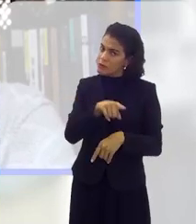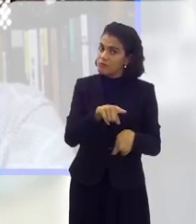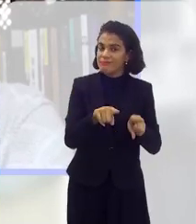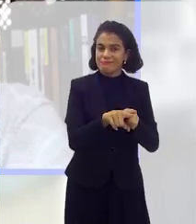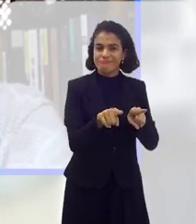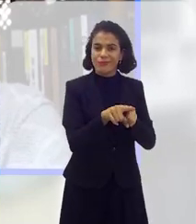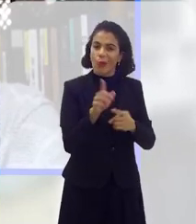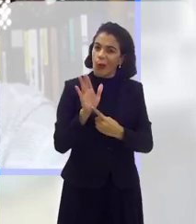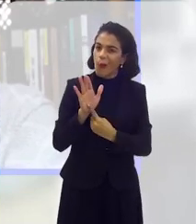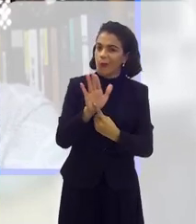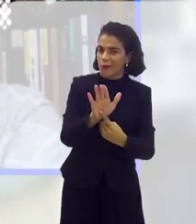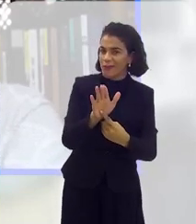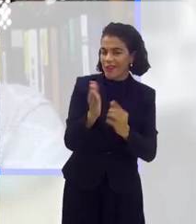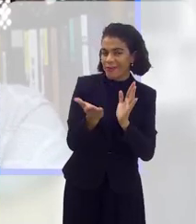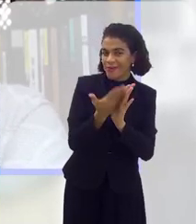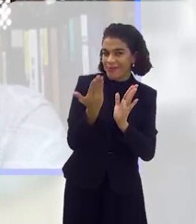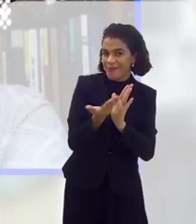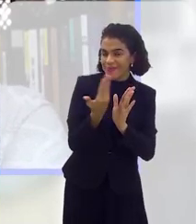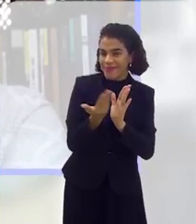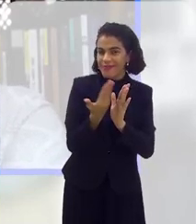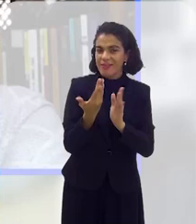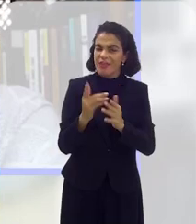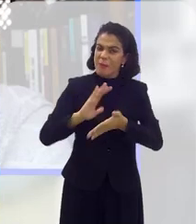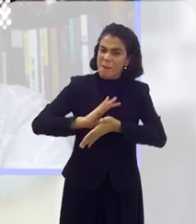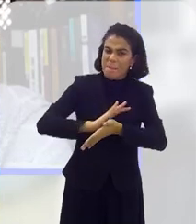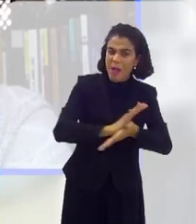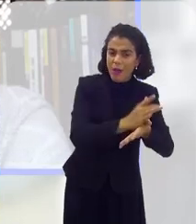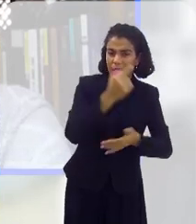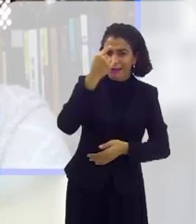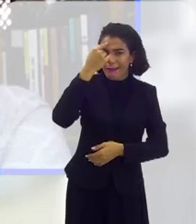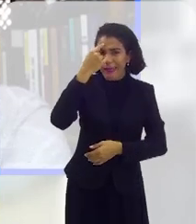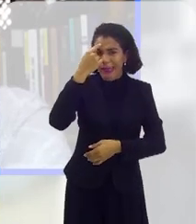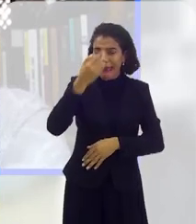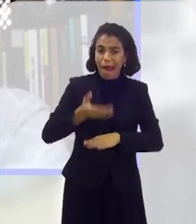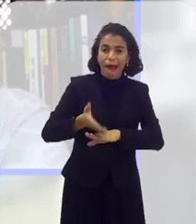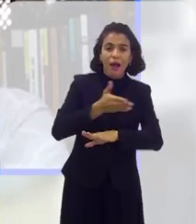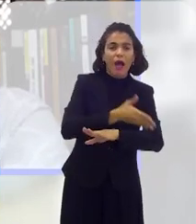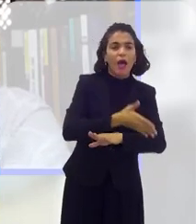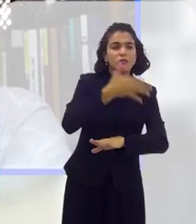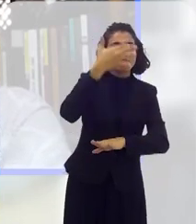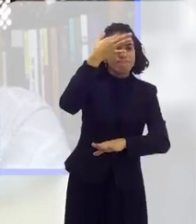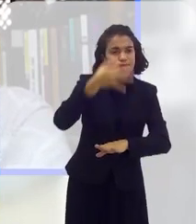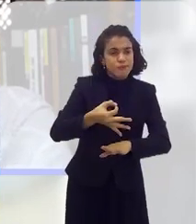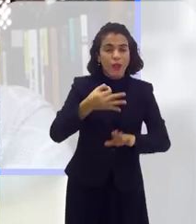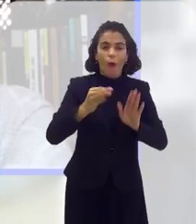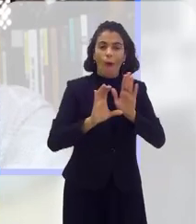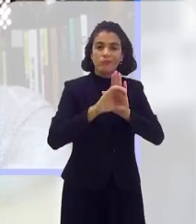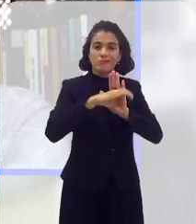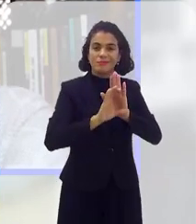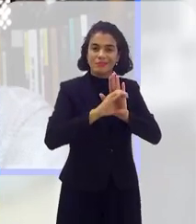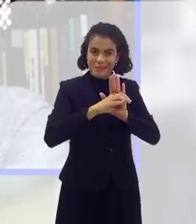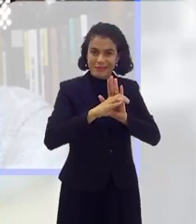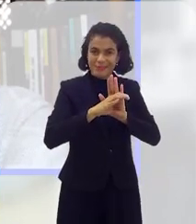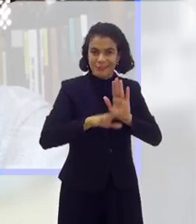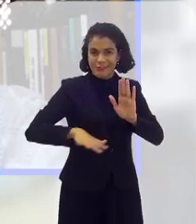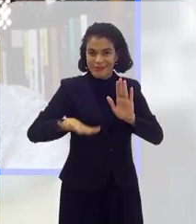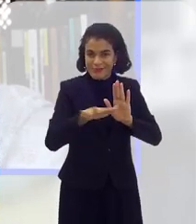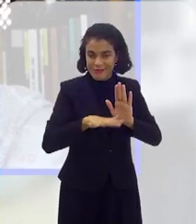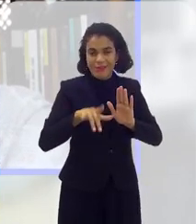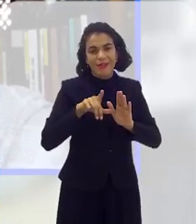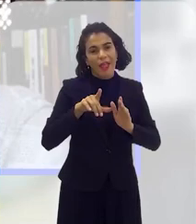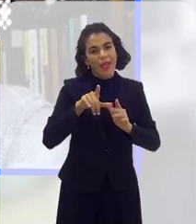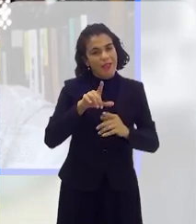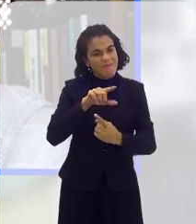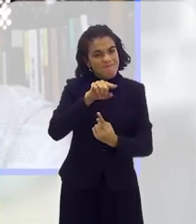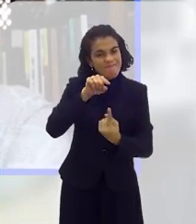Isso também é uma coisa que eu quis mostrar, como esse preconceito, essas ideias preconcebidas que nós temos de modo geral,